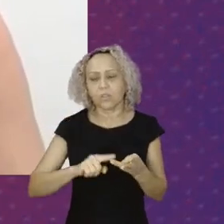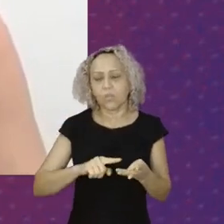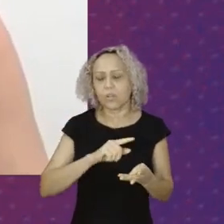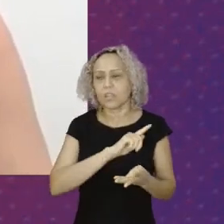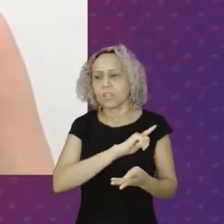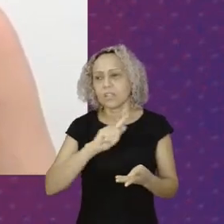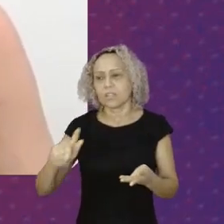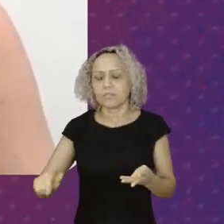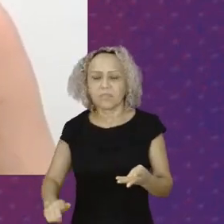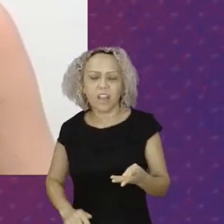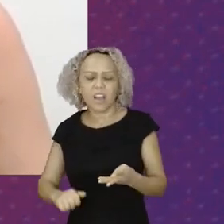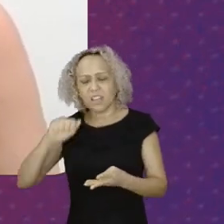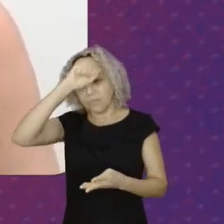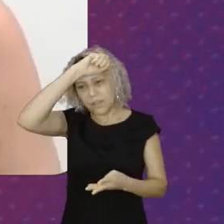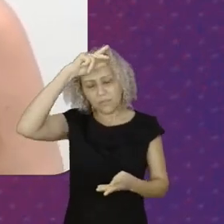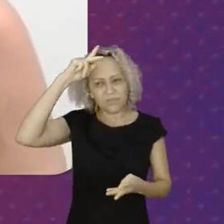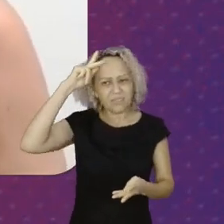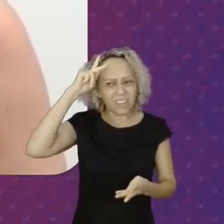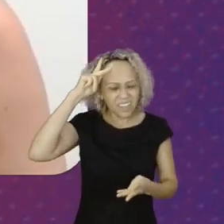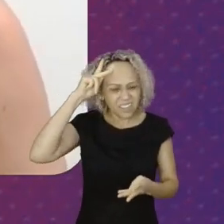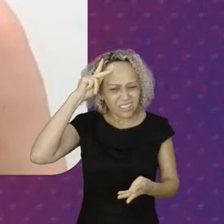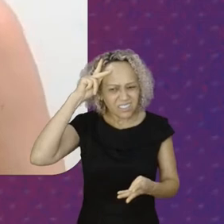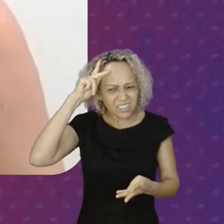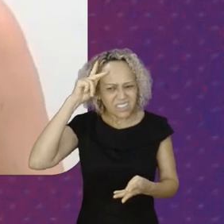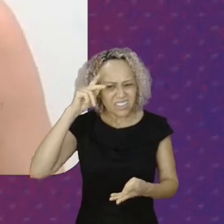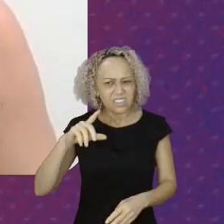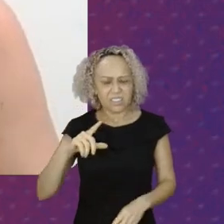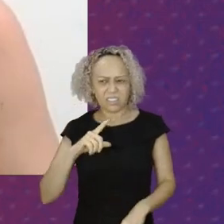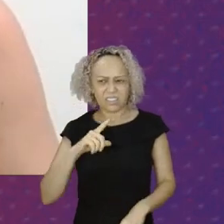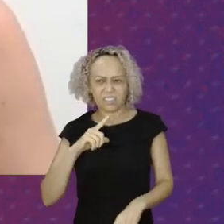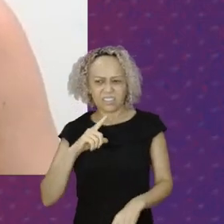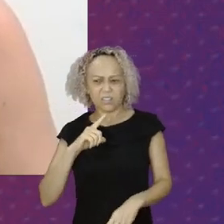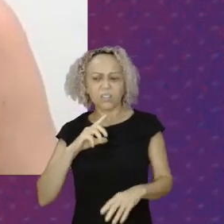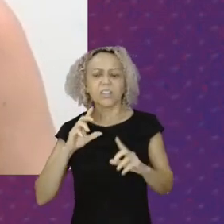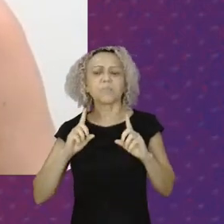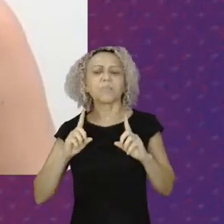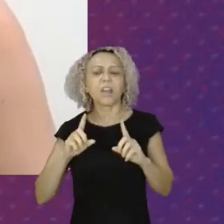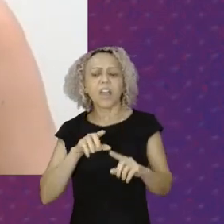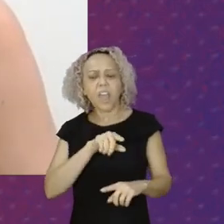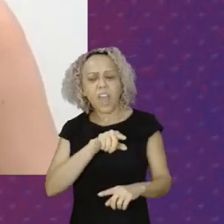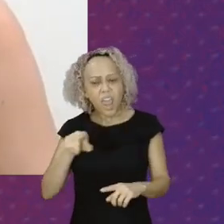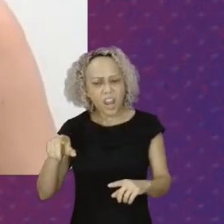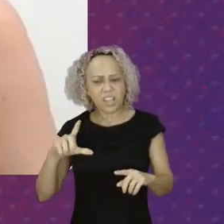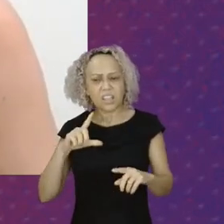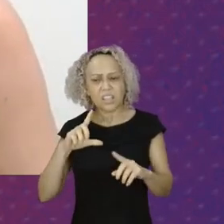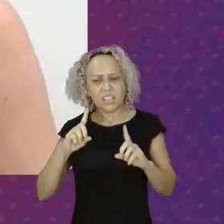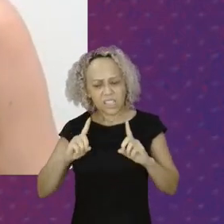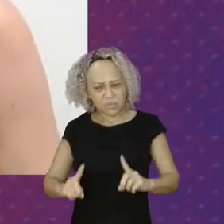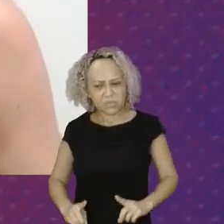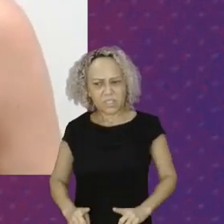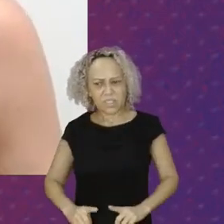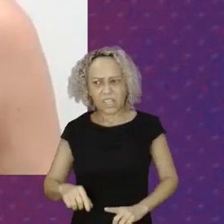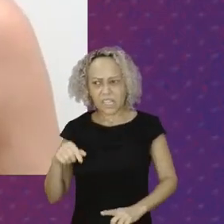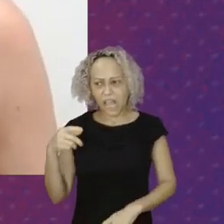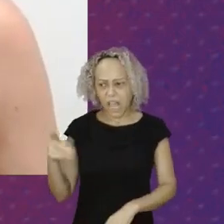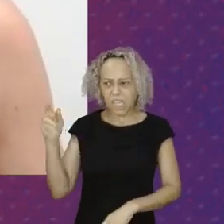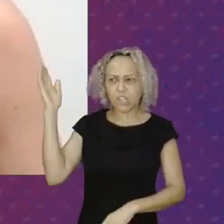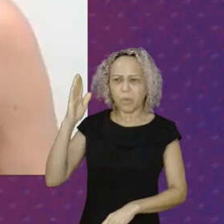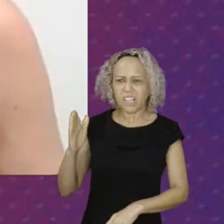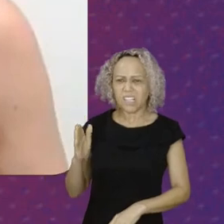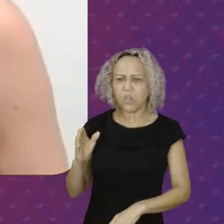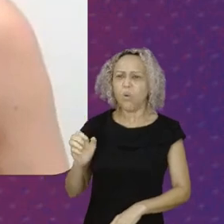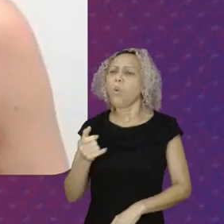governadoras, prefeitas nós temos com deficiência no nosso país? Não é verdade? Sem